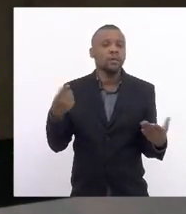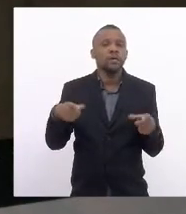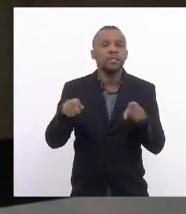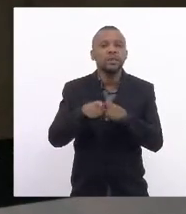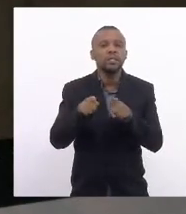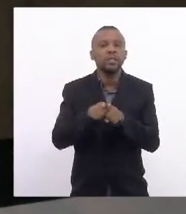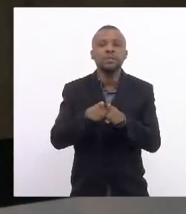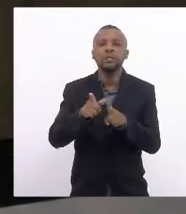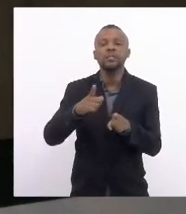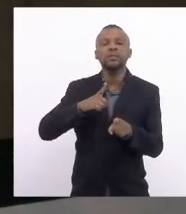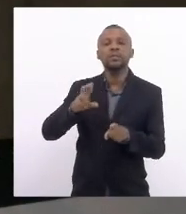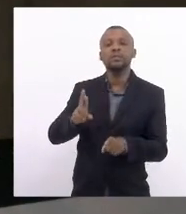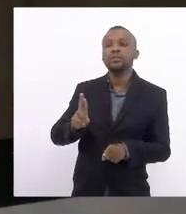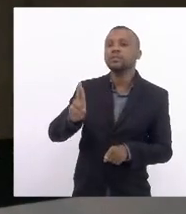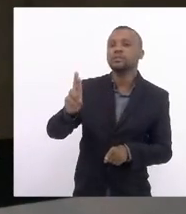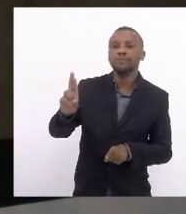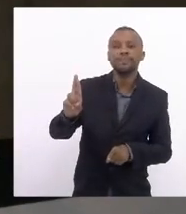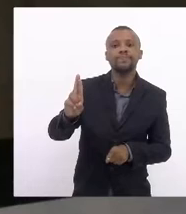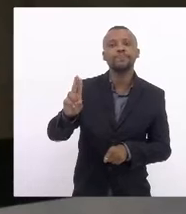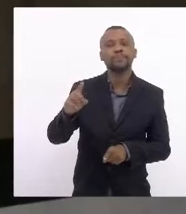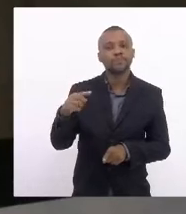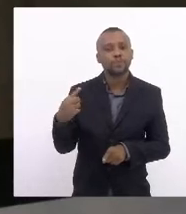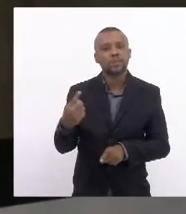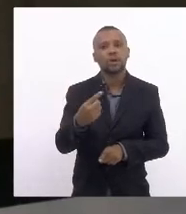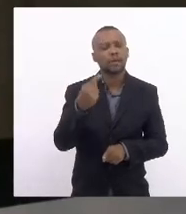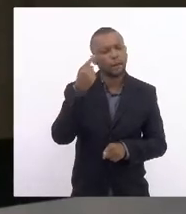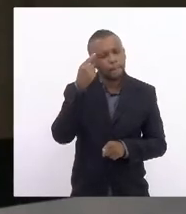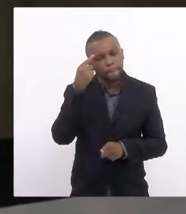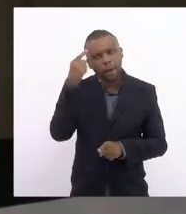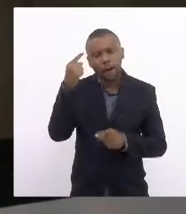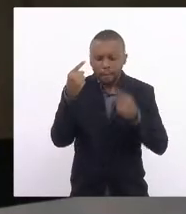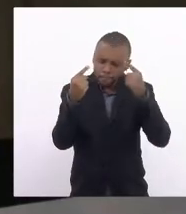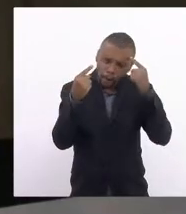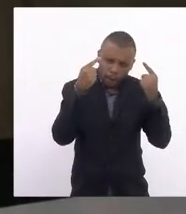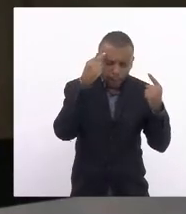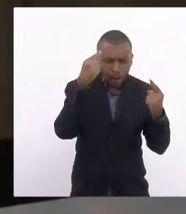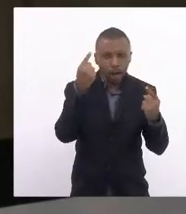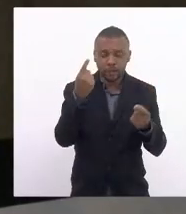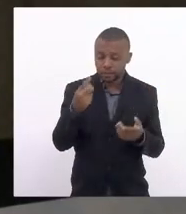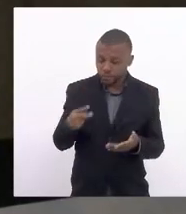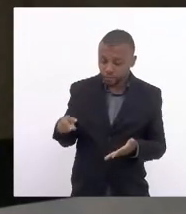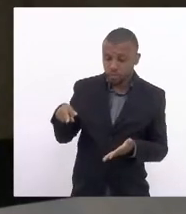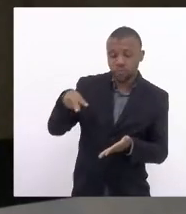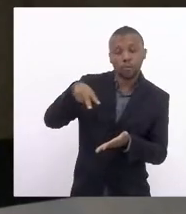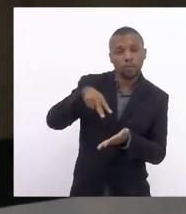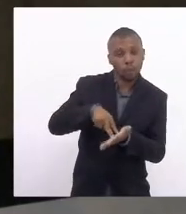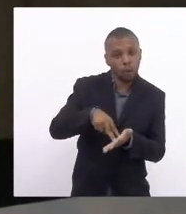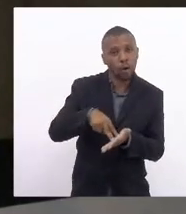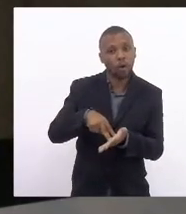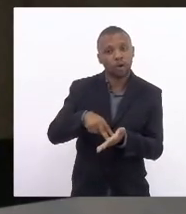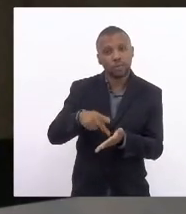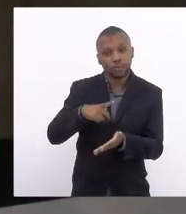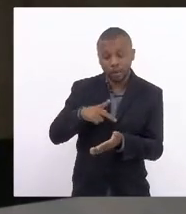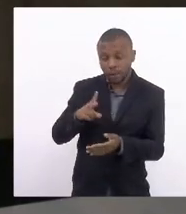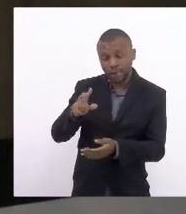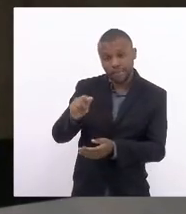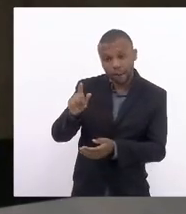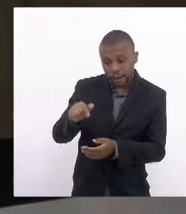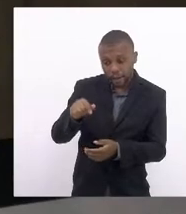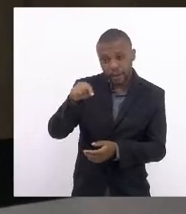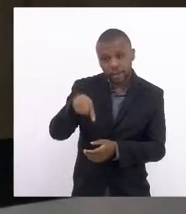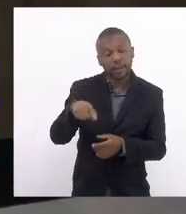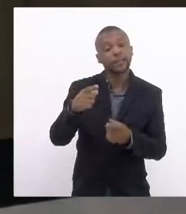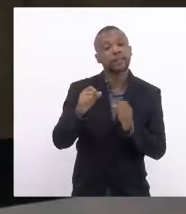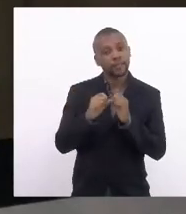a representação das nossas ideias que nos trouxeram a uma vaga nessa casa de